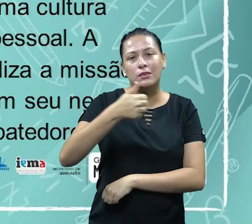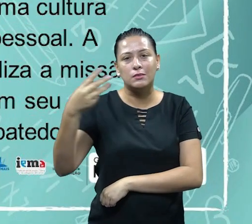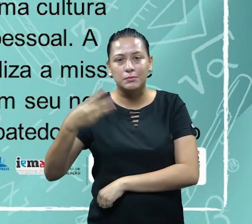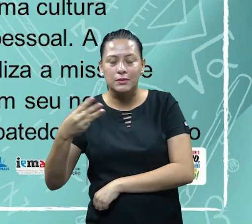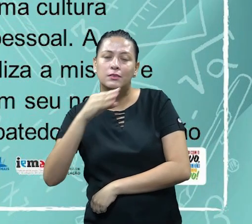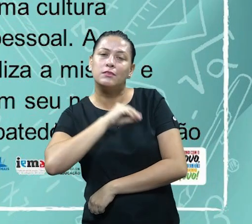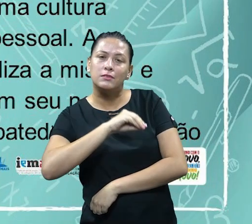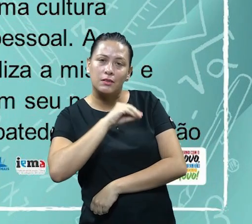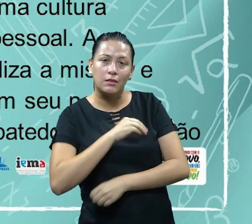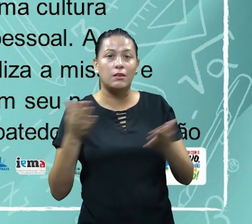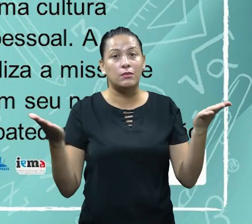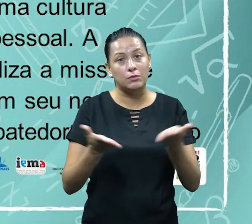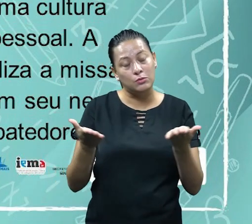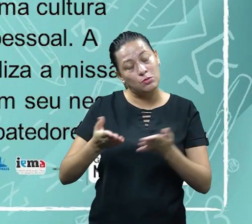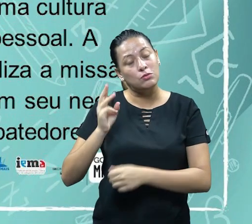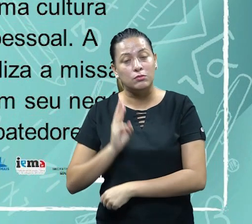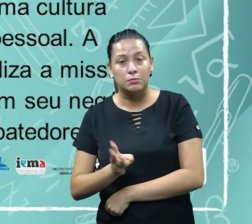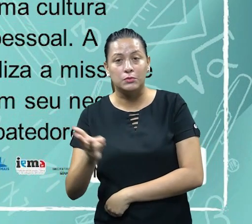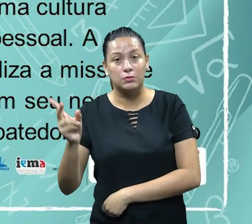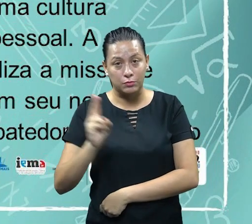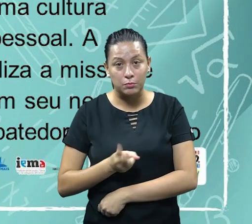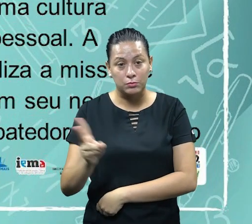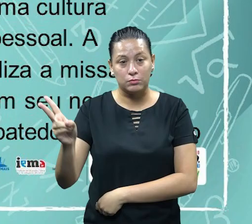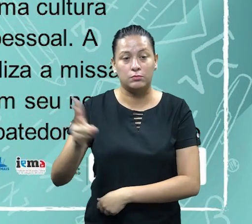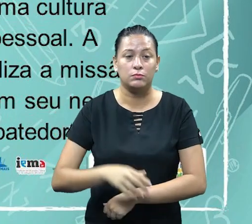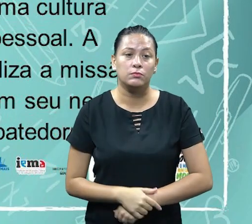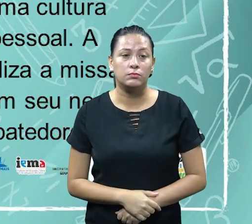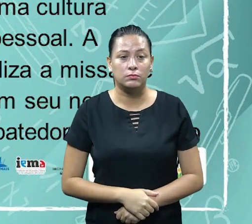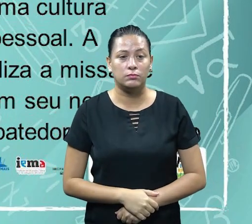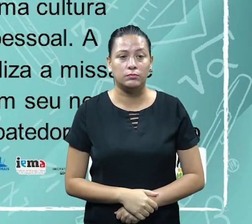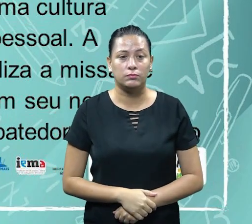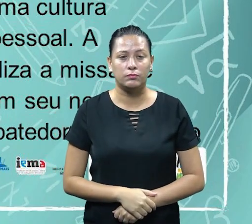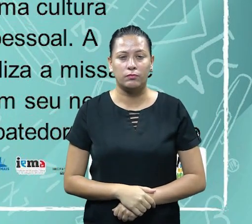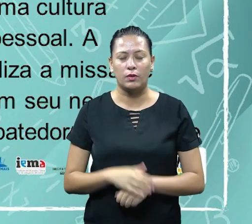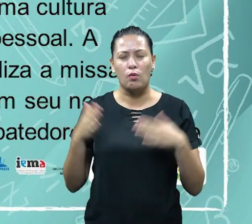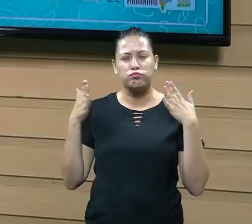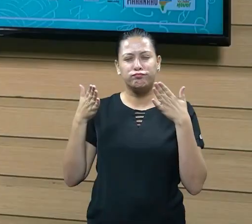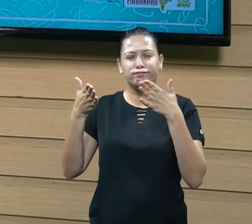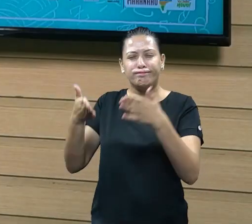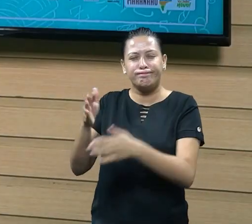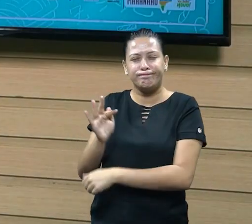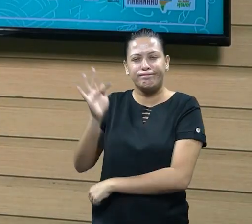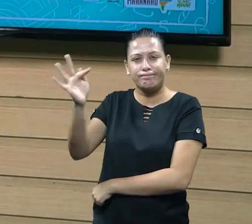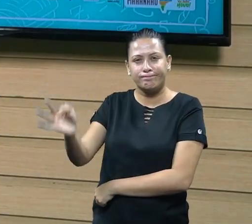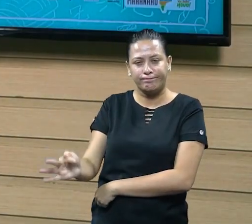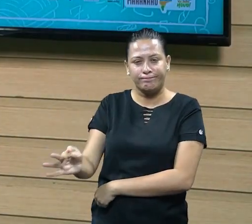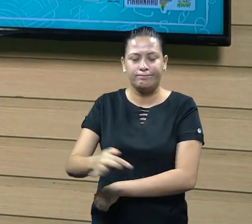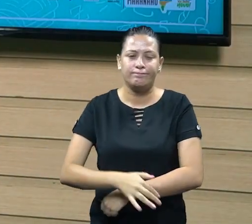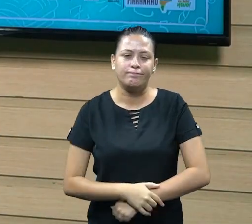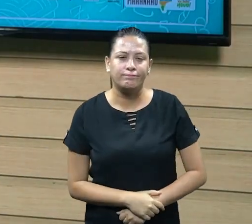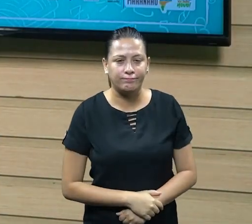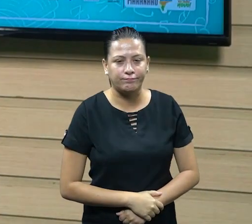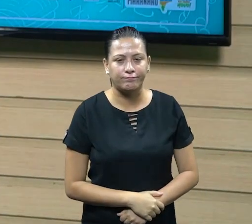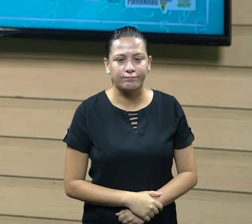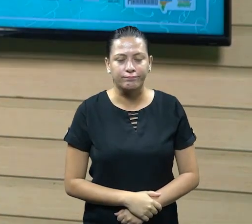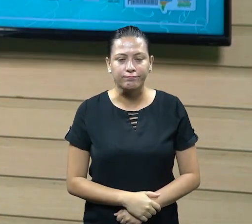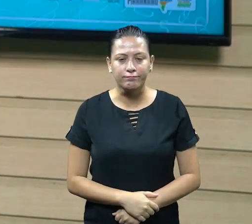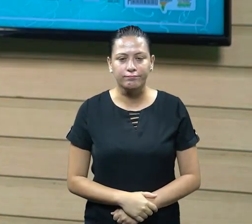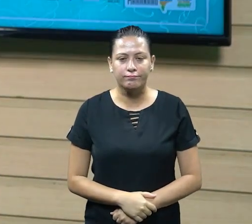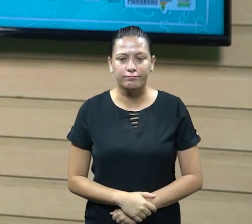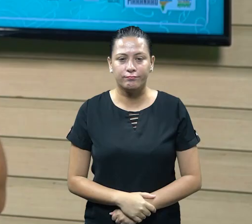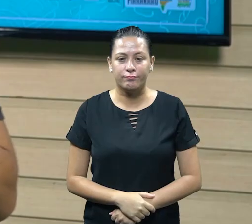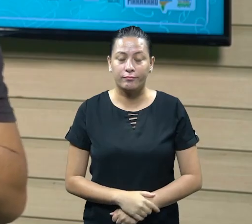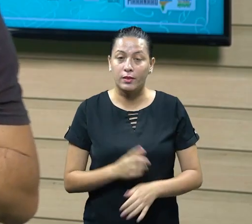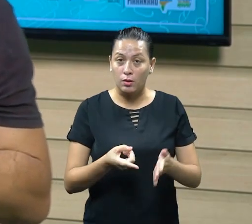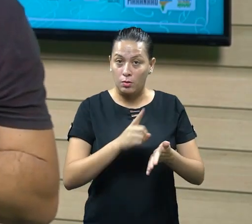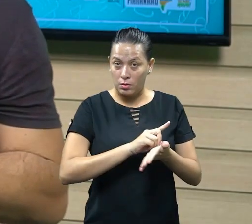hoje nas nossas aulas. O olhar do futuro. Antes de eu ler aqui os slides, eu quero deixar